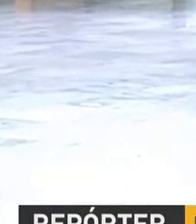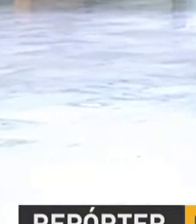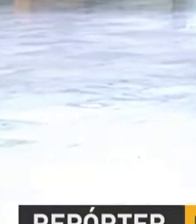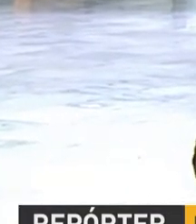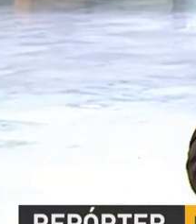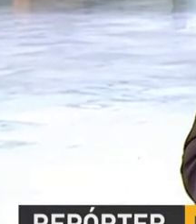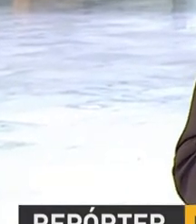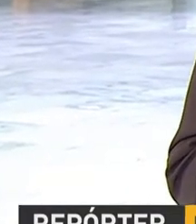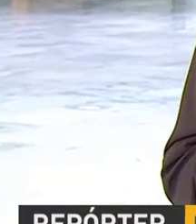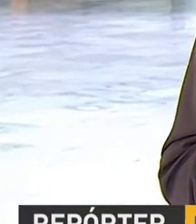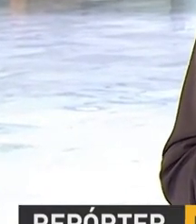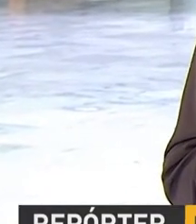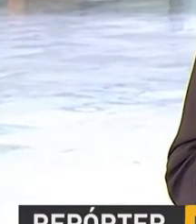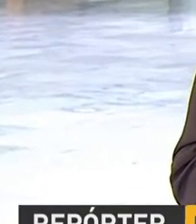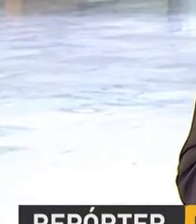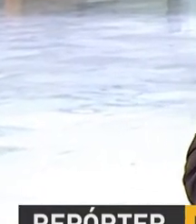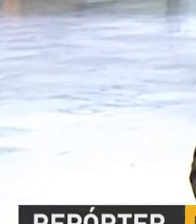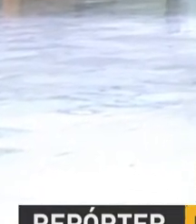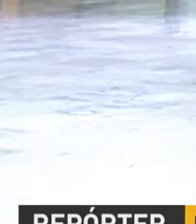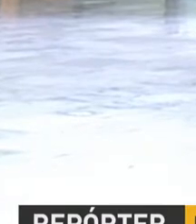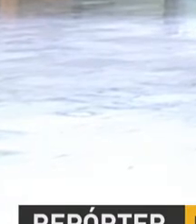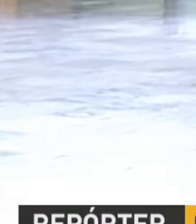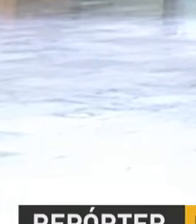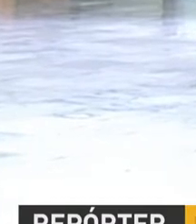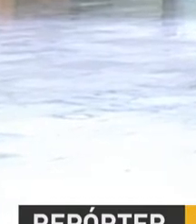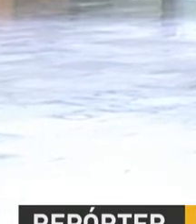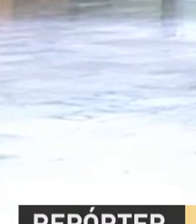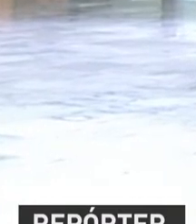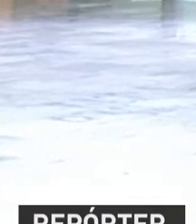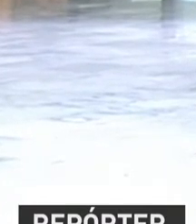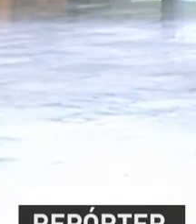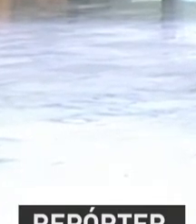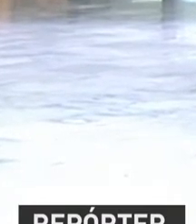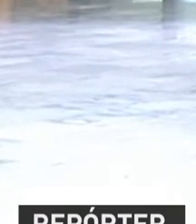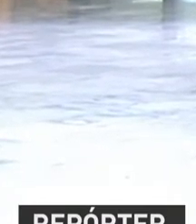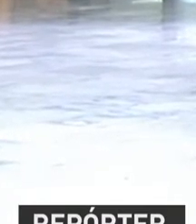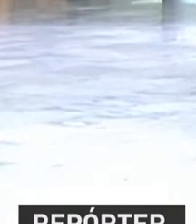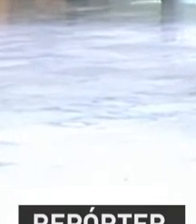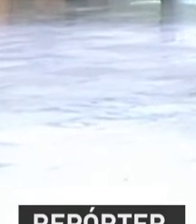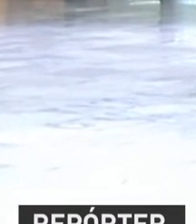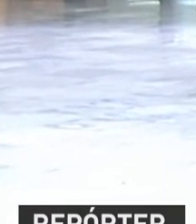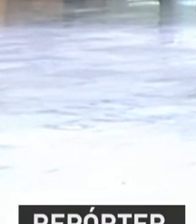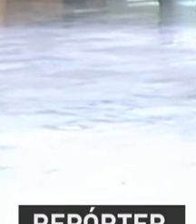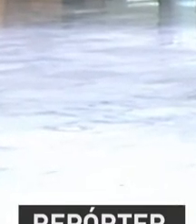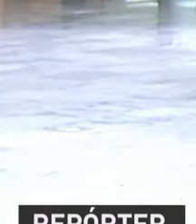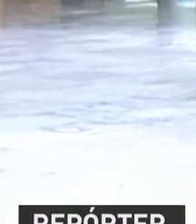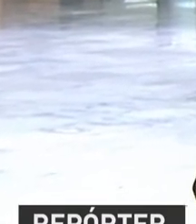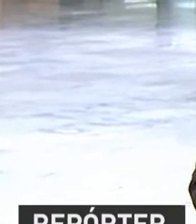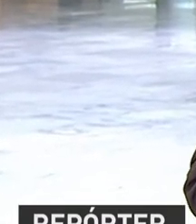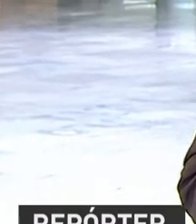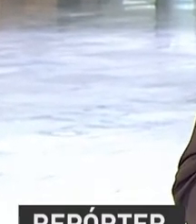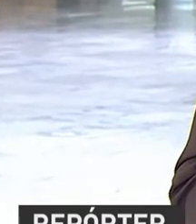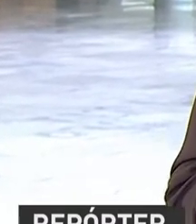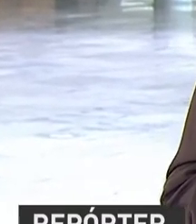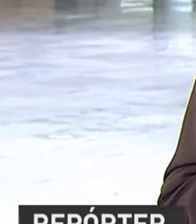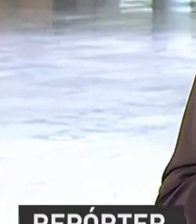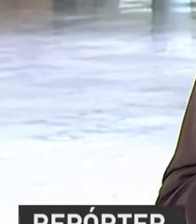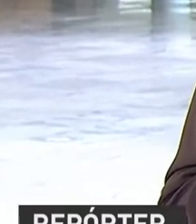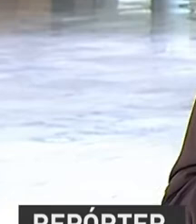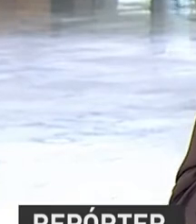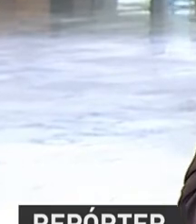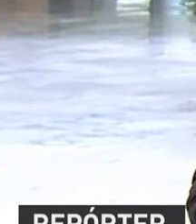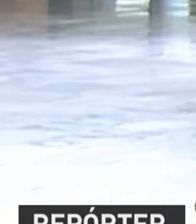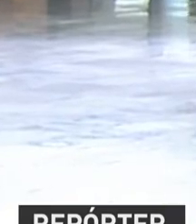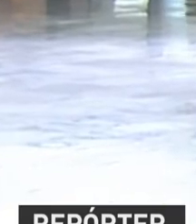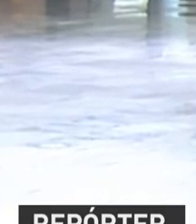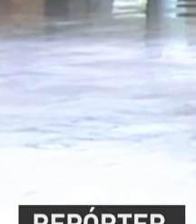o presidente michel temer se encontra com o deputado celso russomanno do prb de são paulo depois se reúne